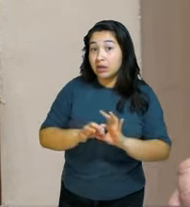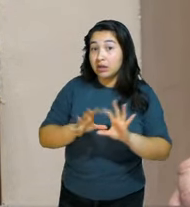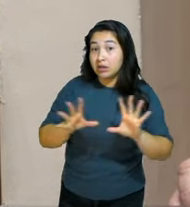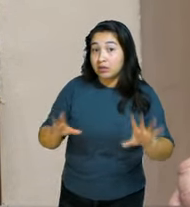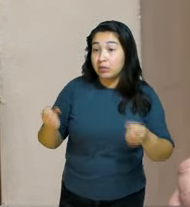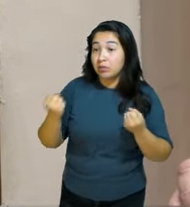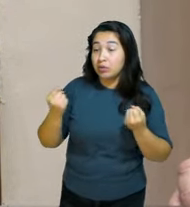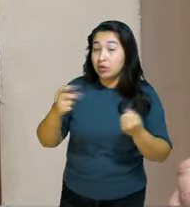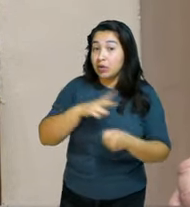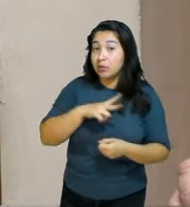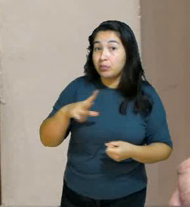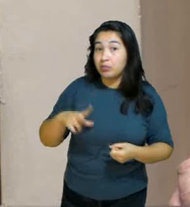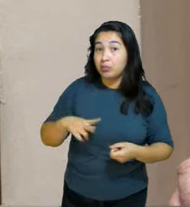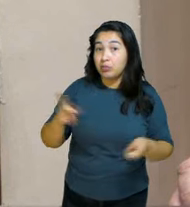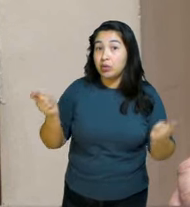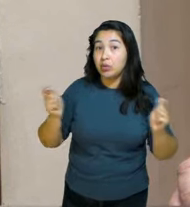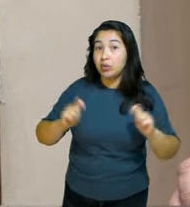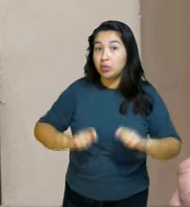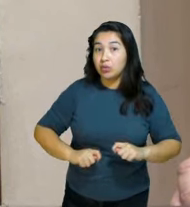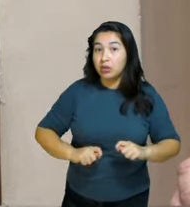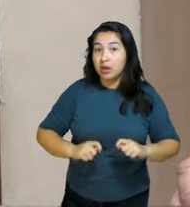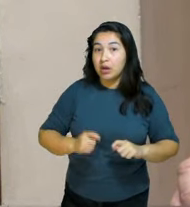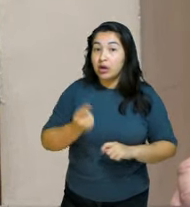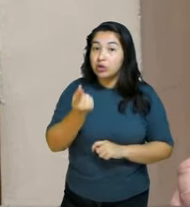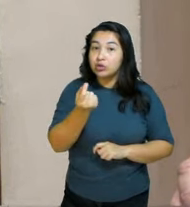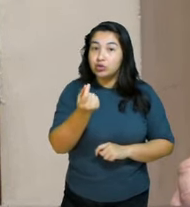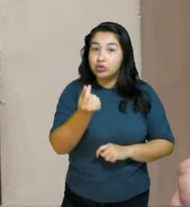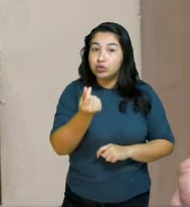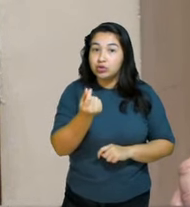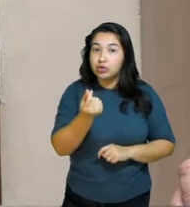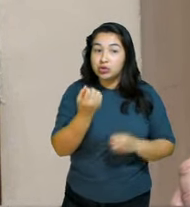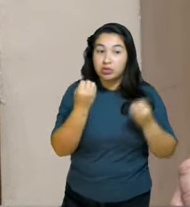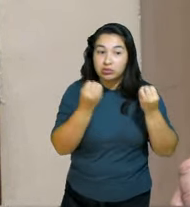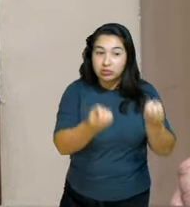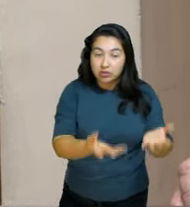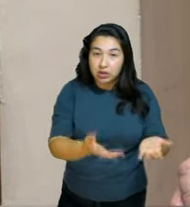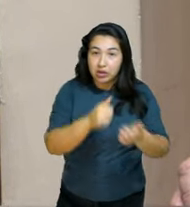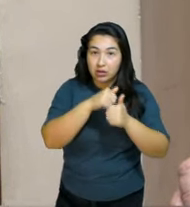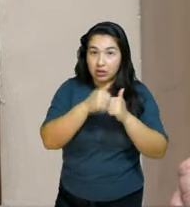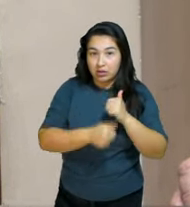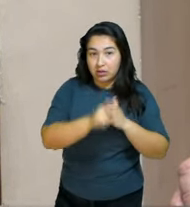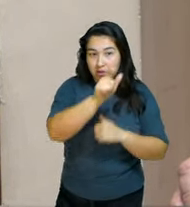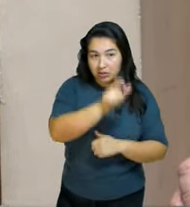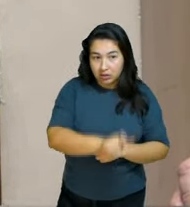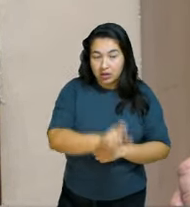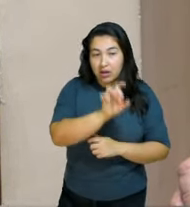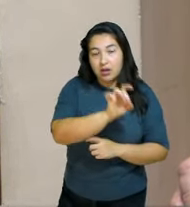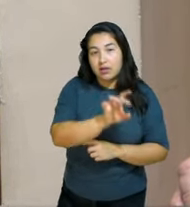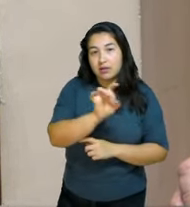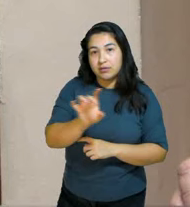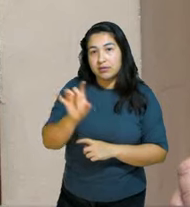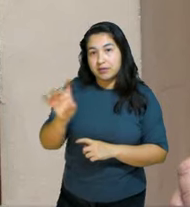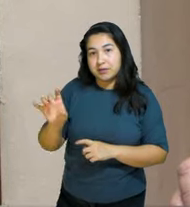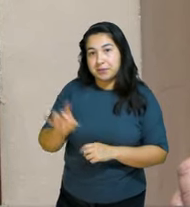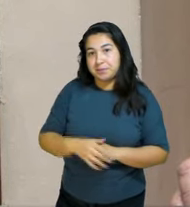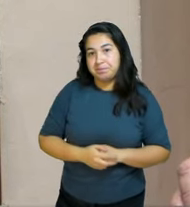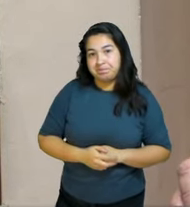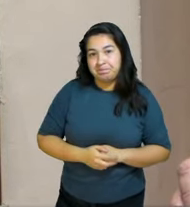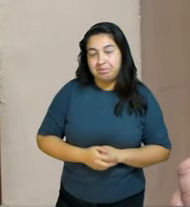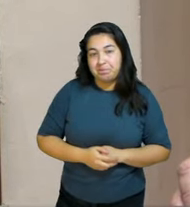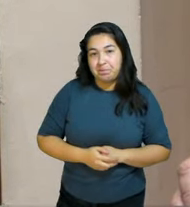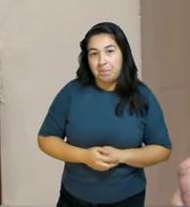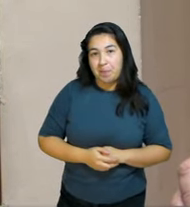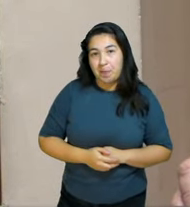que é patrocinar o atleta. Nossos recursos, os recursos públicos, sempre serão menores do que